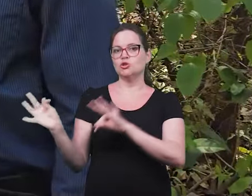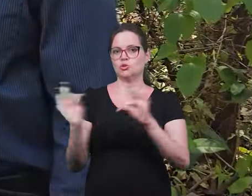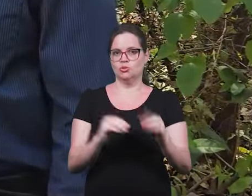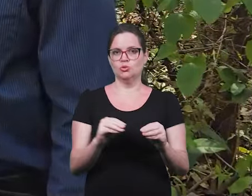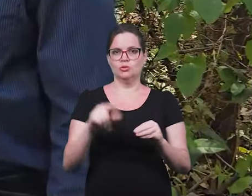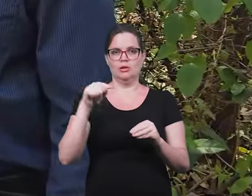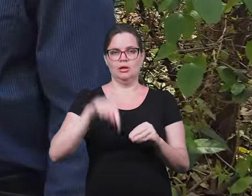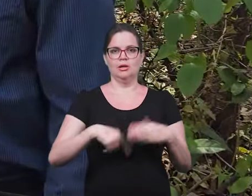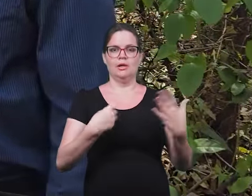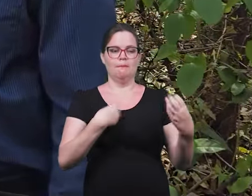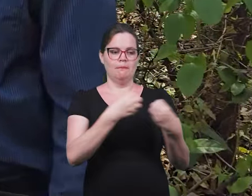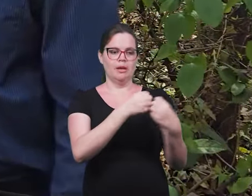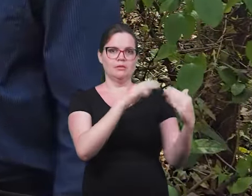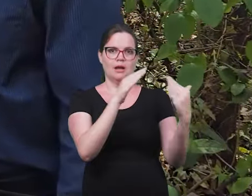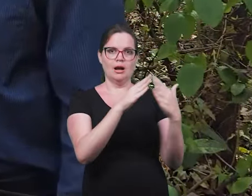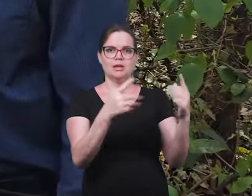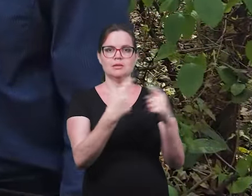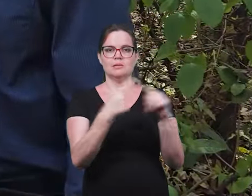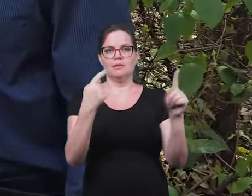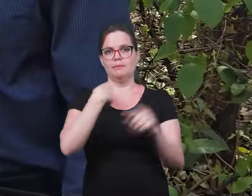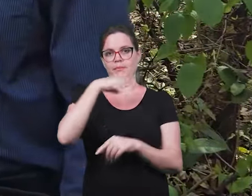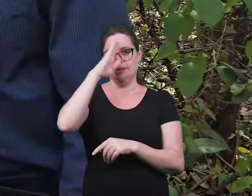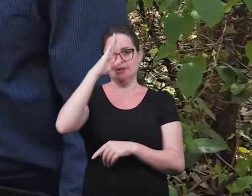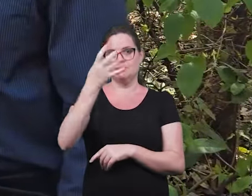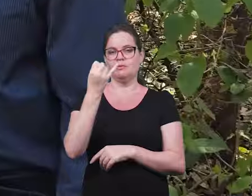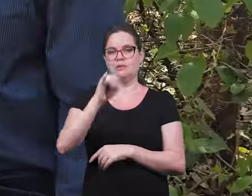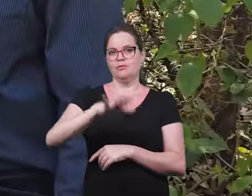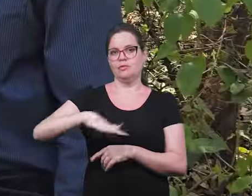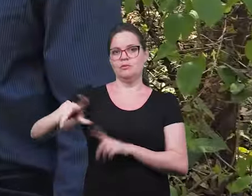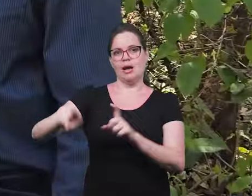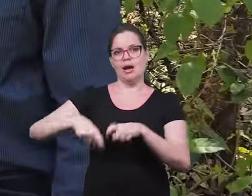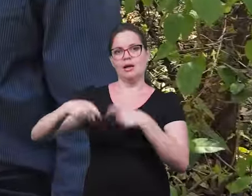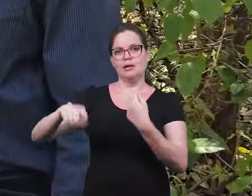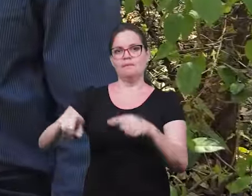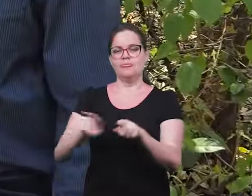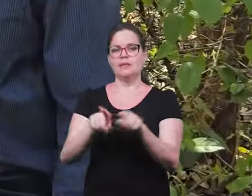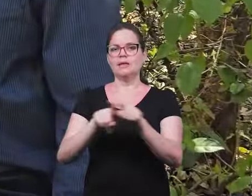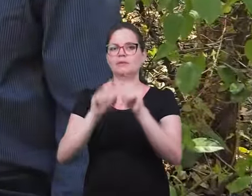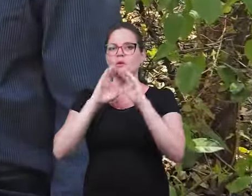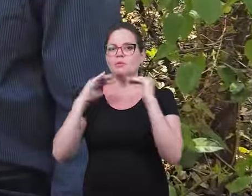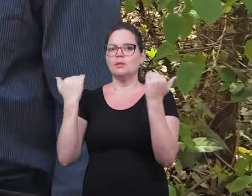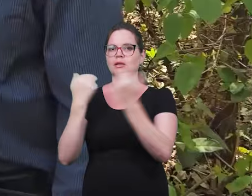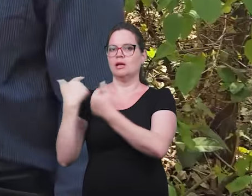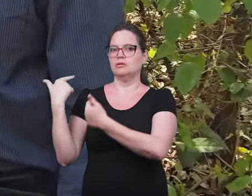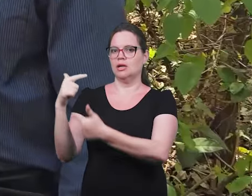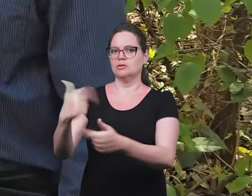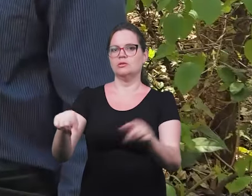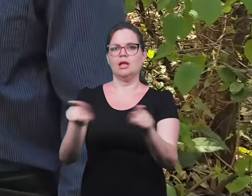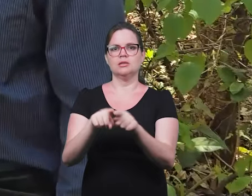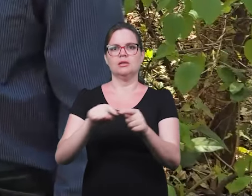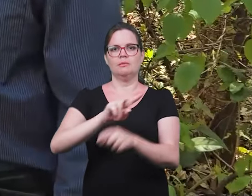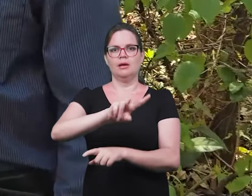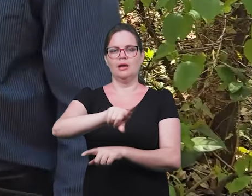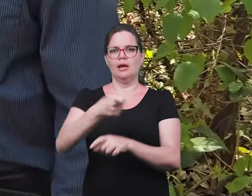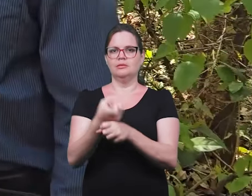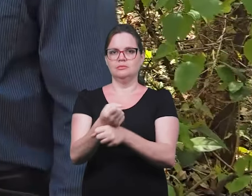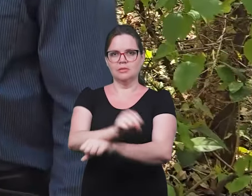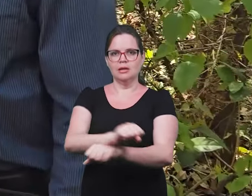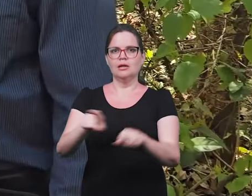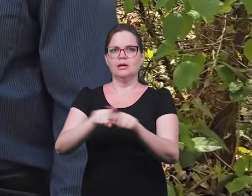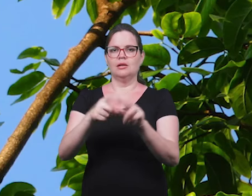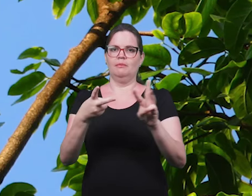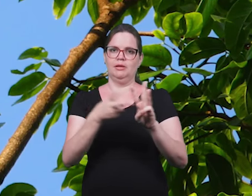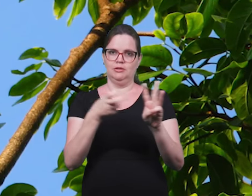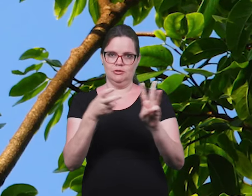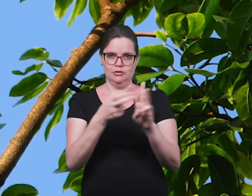entorno das casas, principalmente de quem vive na área rural, como comunidades tradicionais, comunidades quilombolas, comunidades